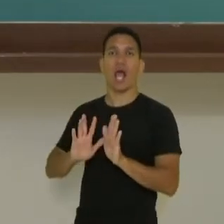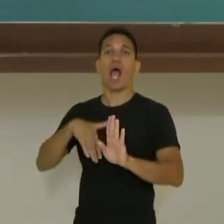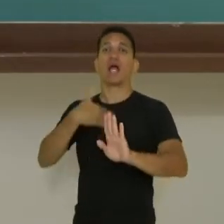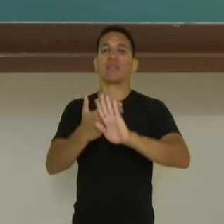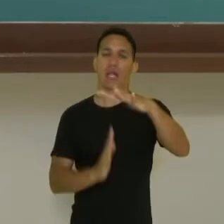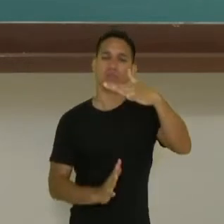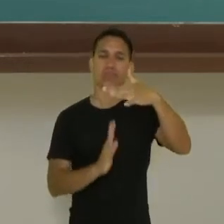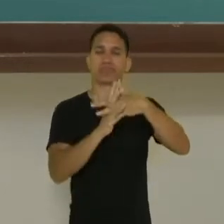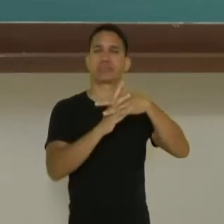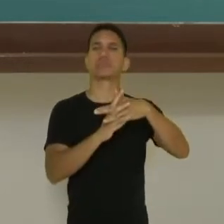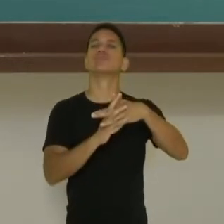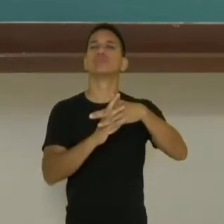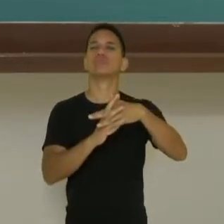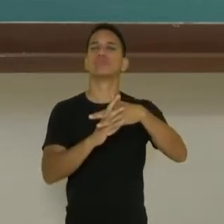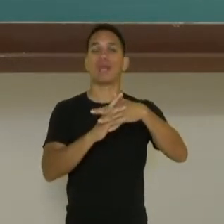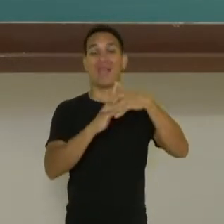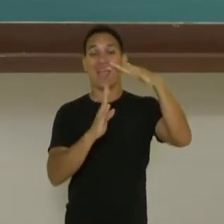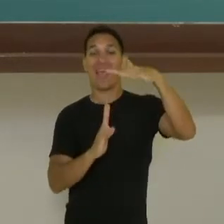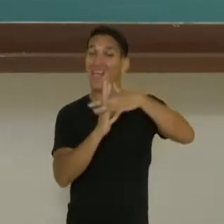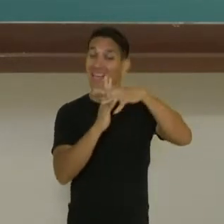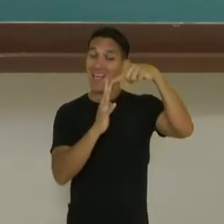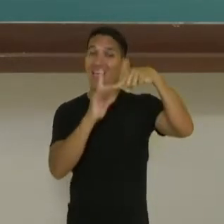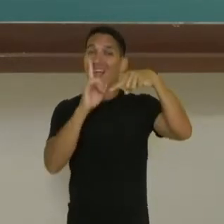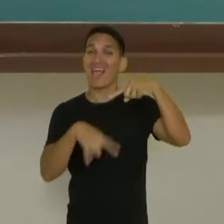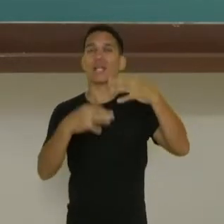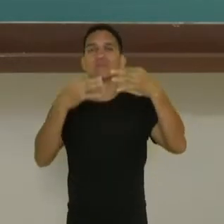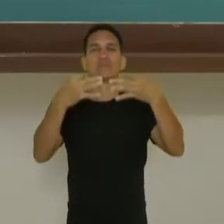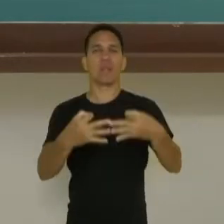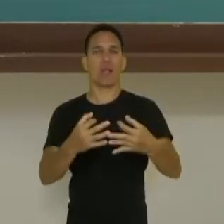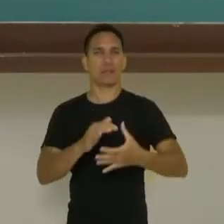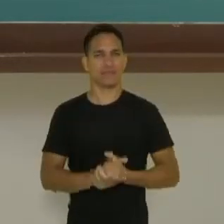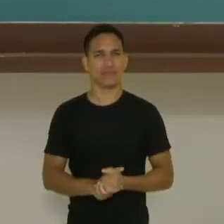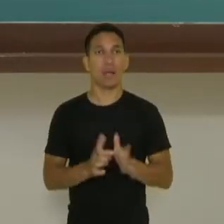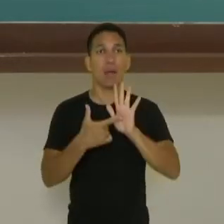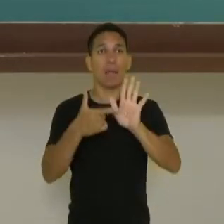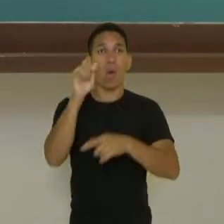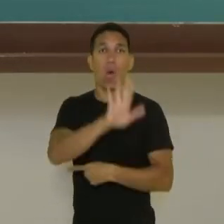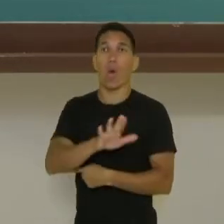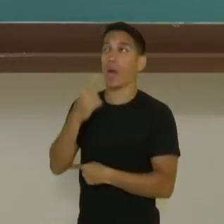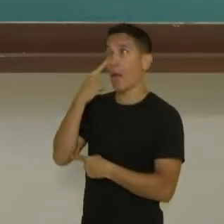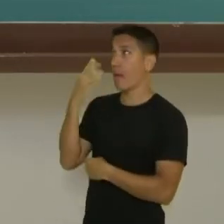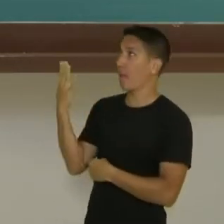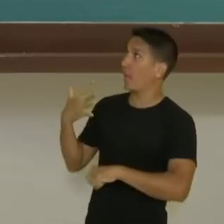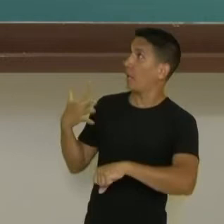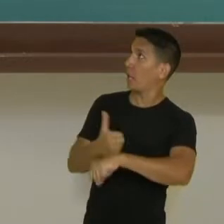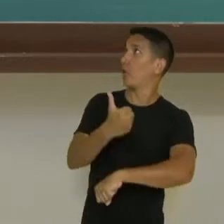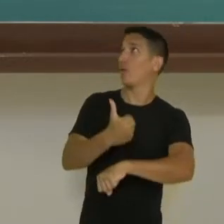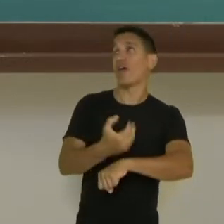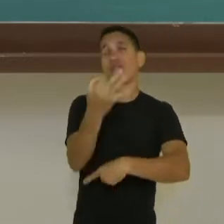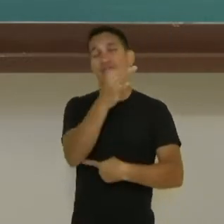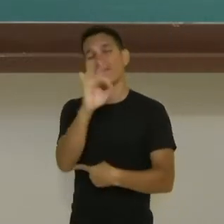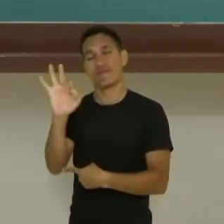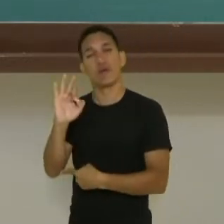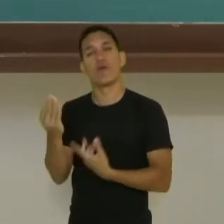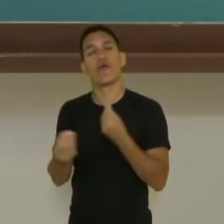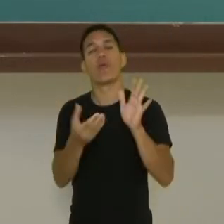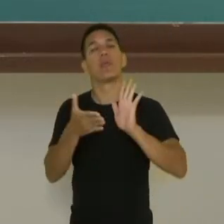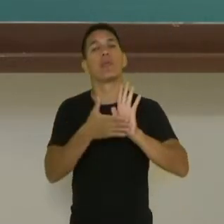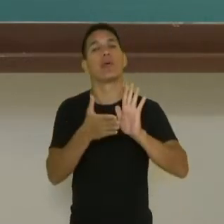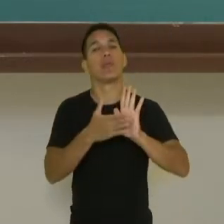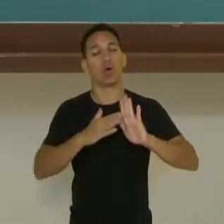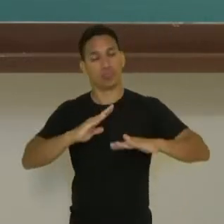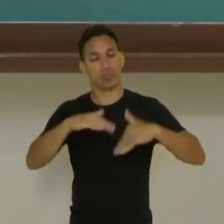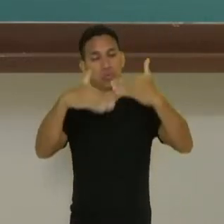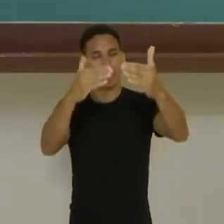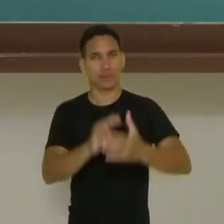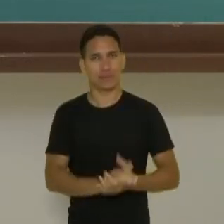civilização, tida como modelo ideal. A imagem mostra a colonização francesa, a ideia de progresso. Então, é uma